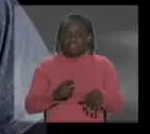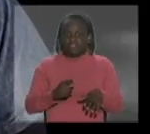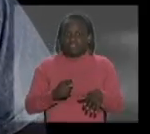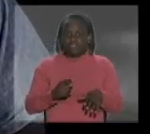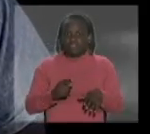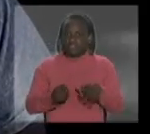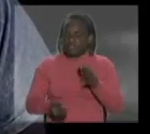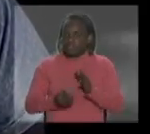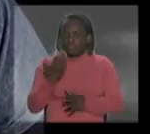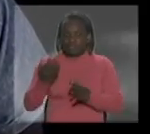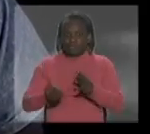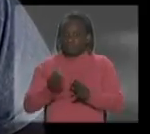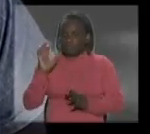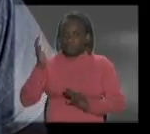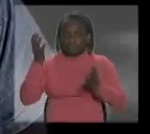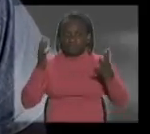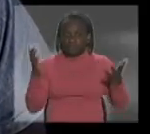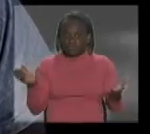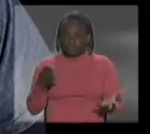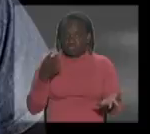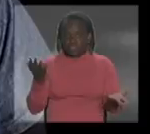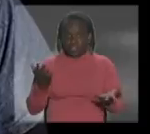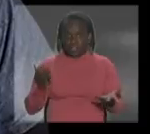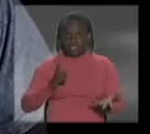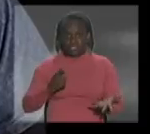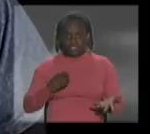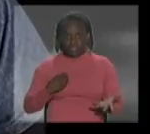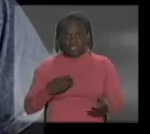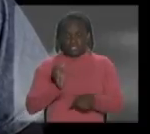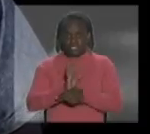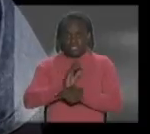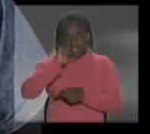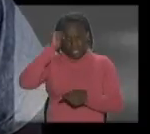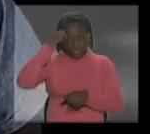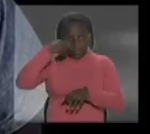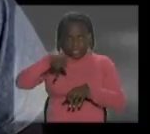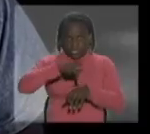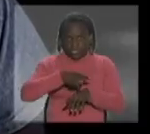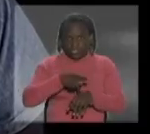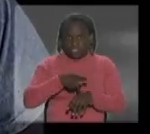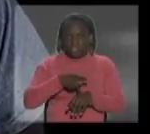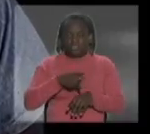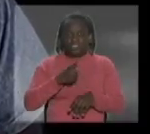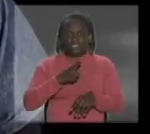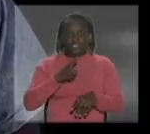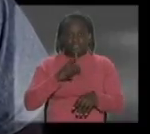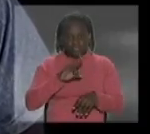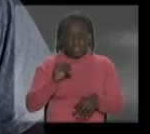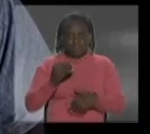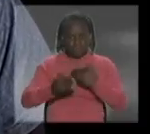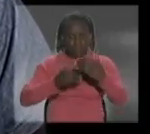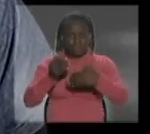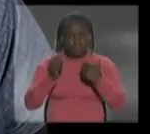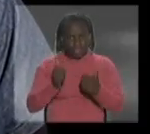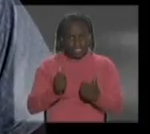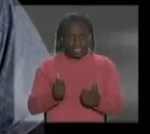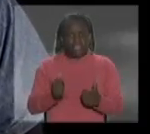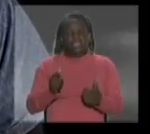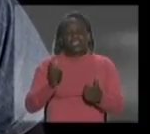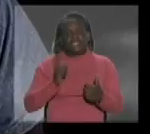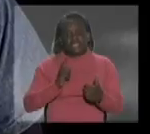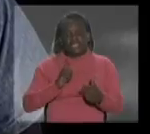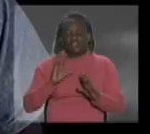fenômeno contemporâneo desse estado atual, né, do cinema negro no país, que eu acho que é muito promissor, apesar de